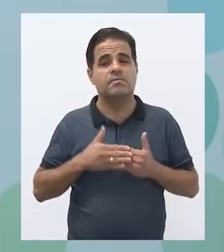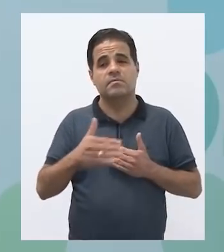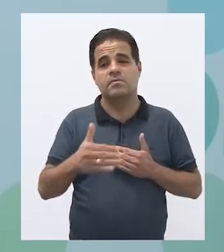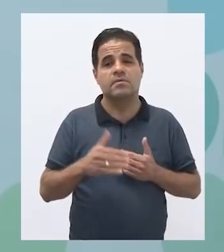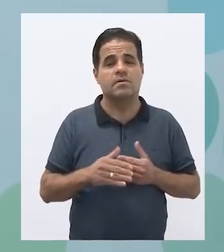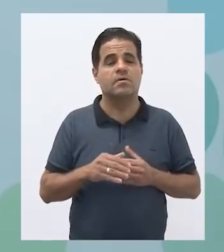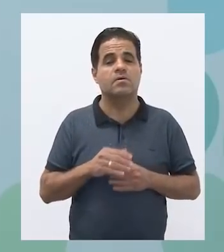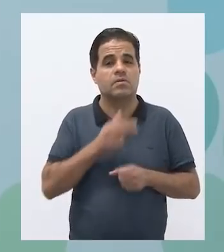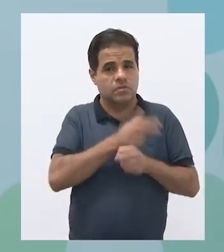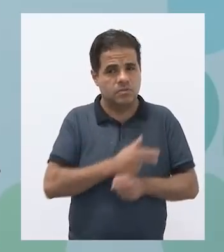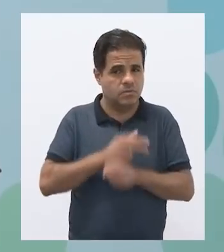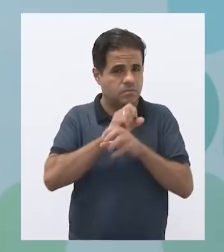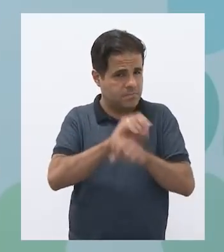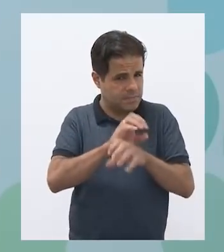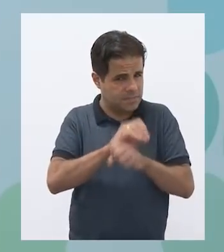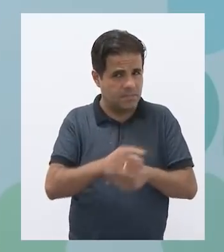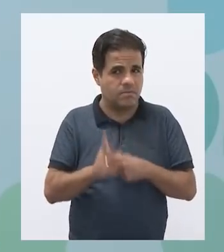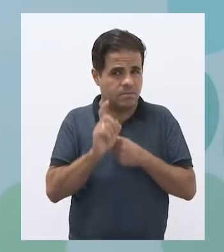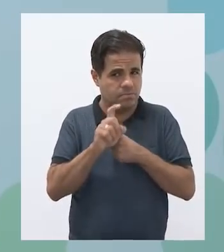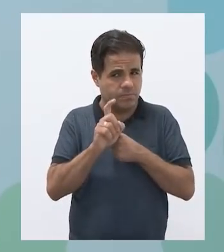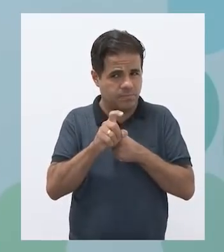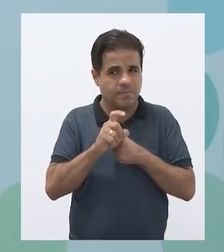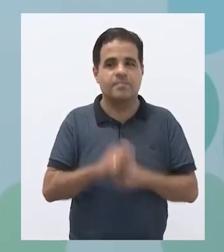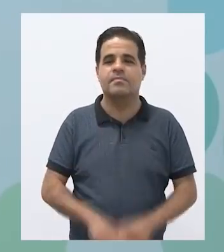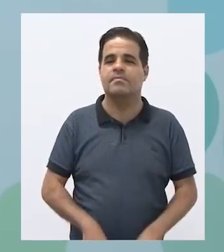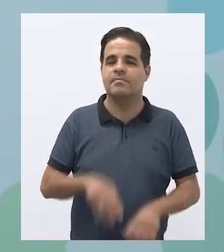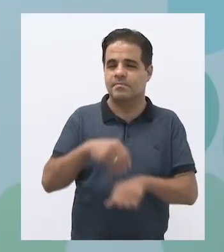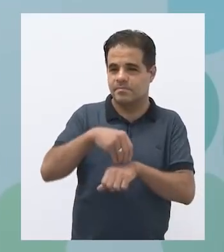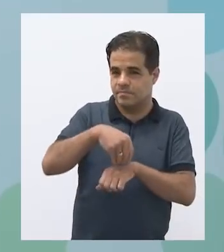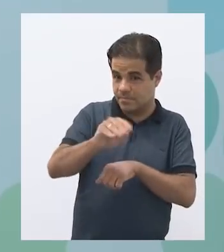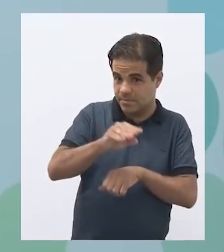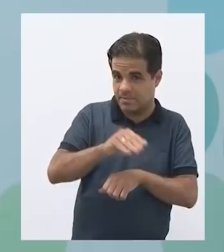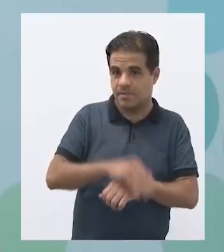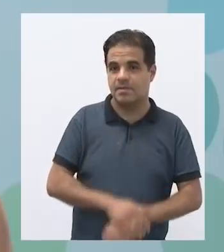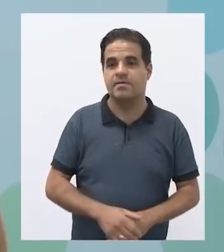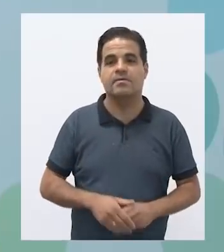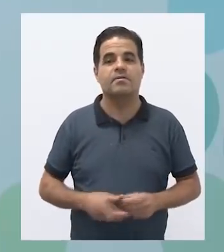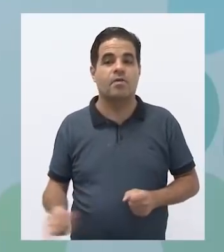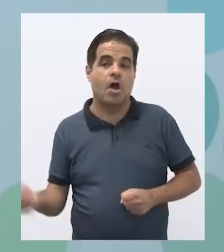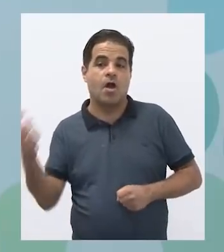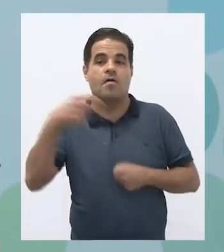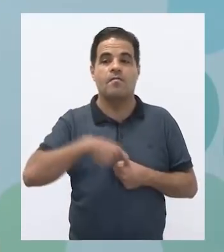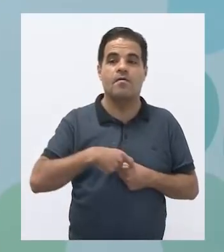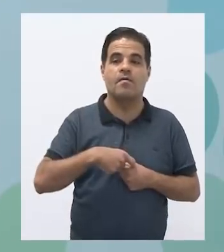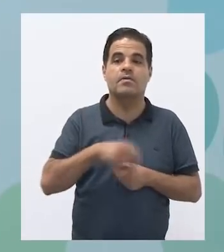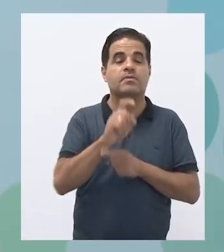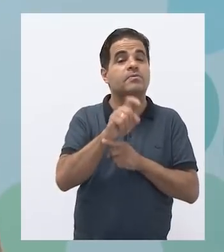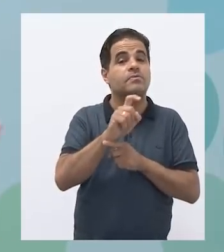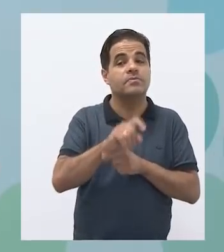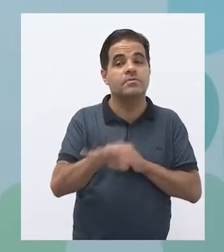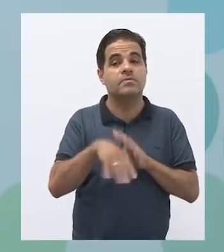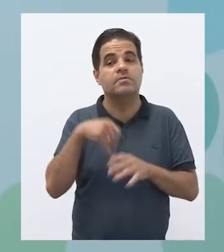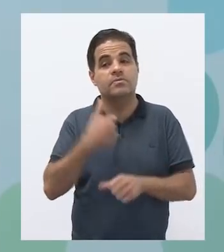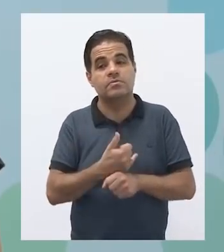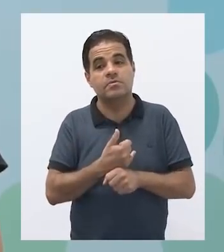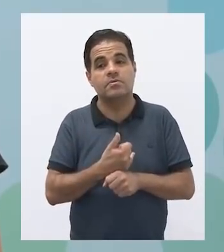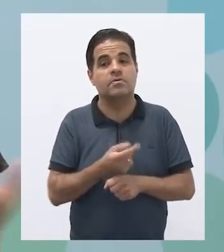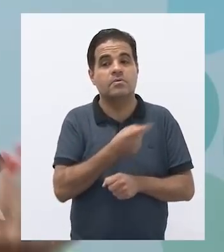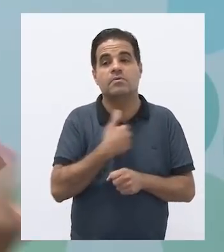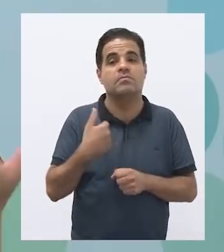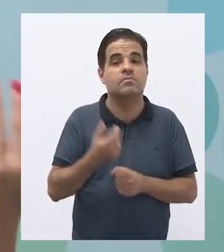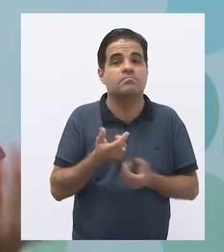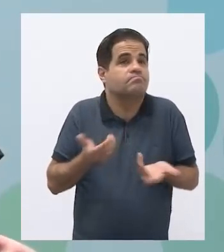um tutorial do TikTok. Fica a dica. E aí, então, voltando no TikTok e no YouTube, na verdade, o que a